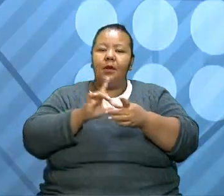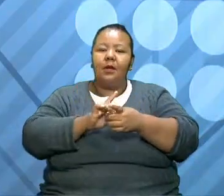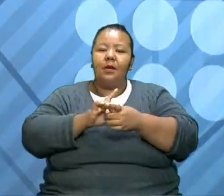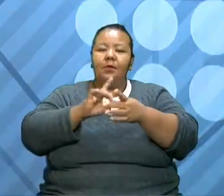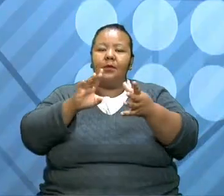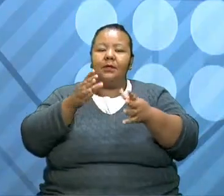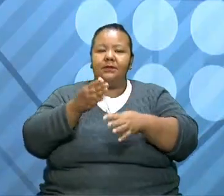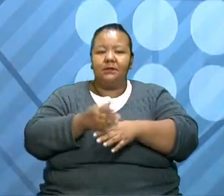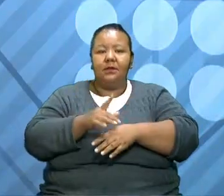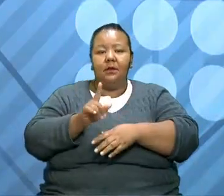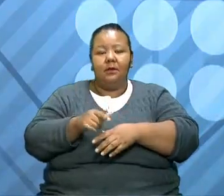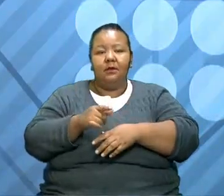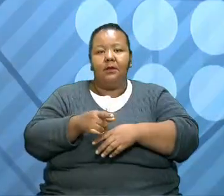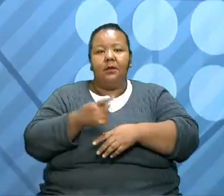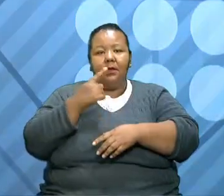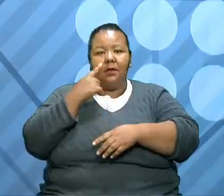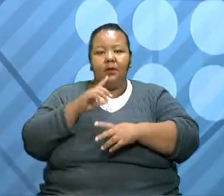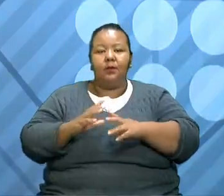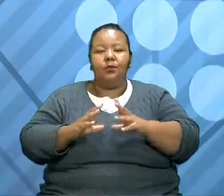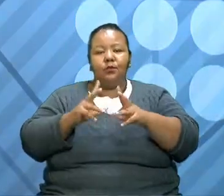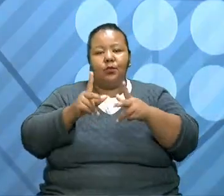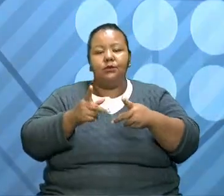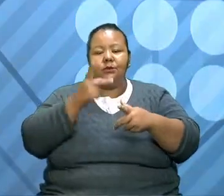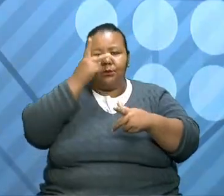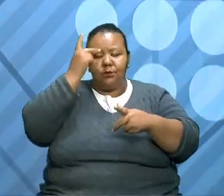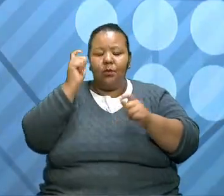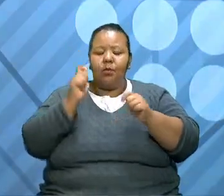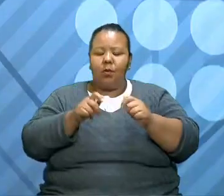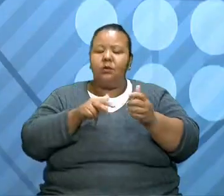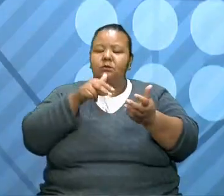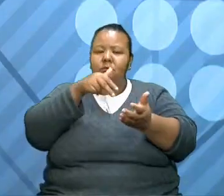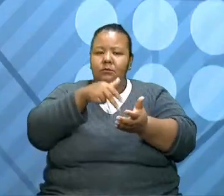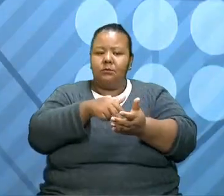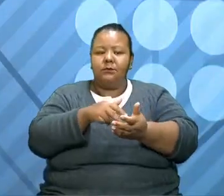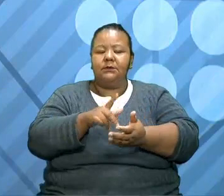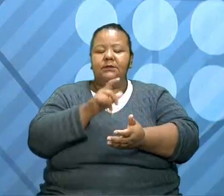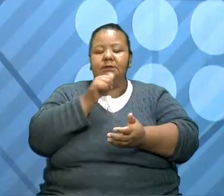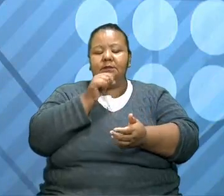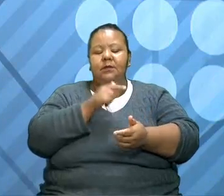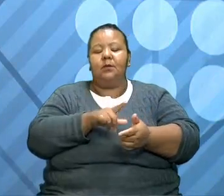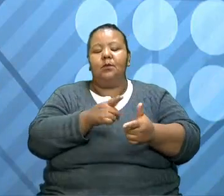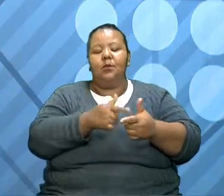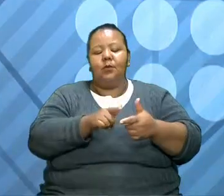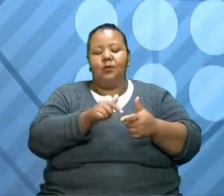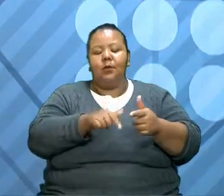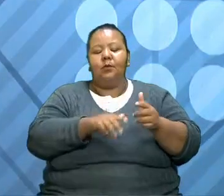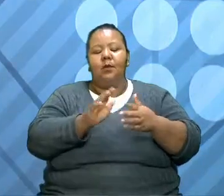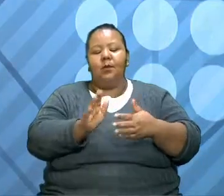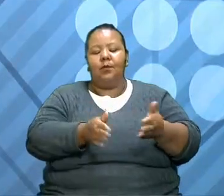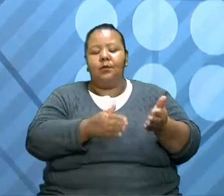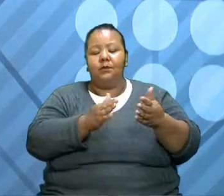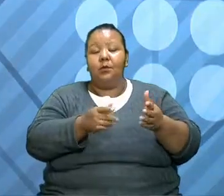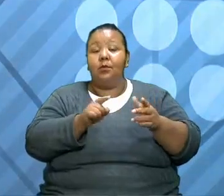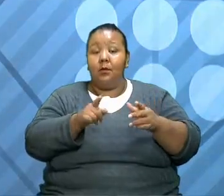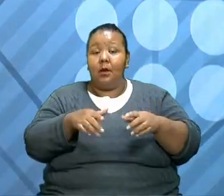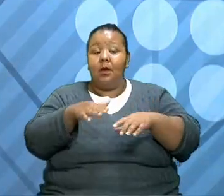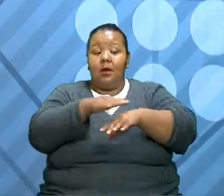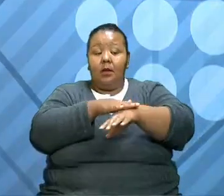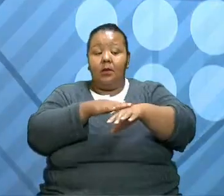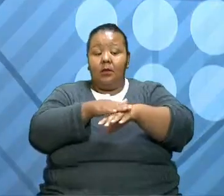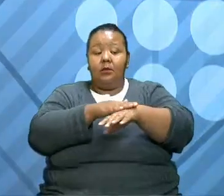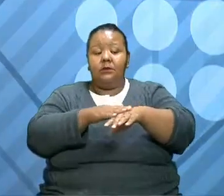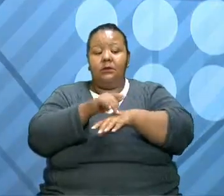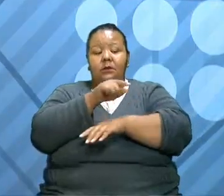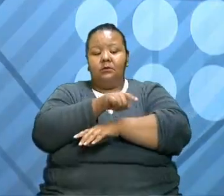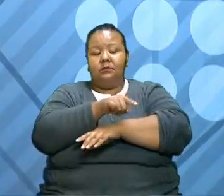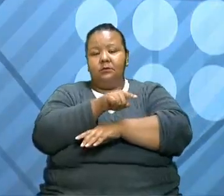ela envolve a democracia, você ouvir todos ali. Se tem um problema na parte de produção, é conversar com o pessoal de produção,